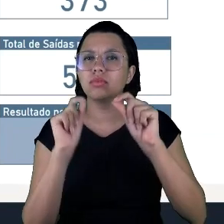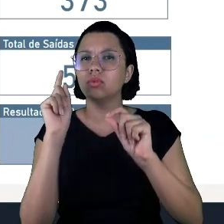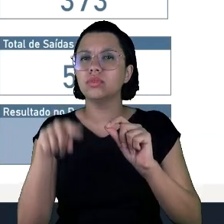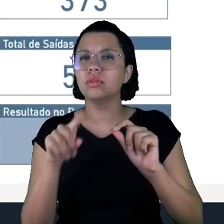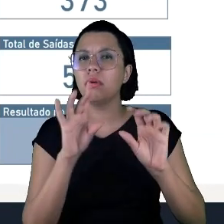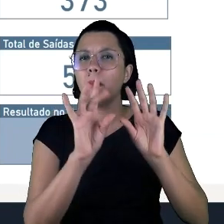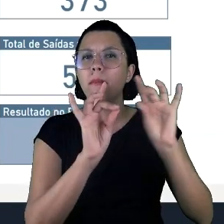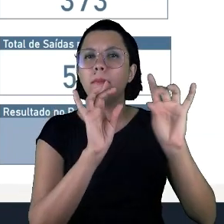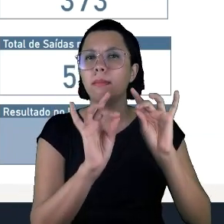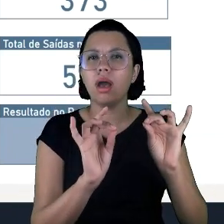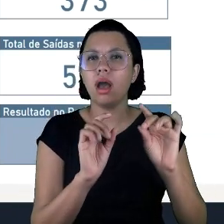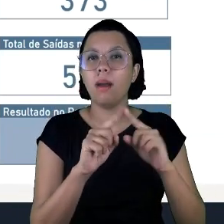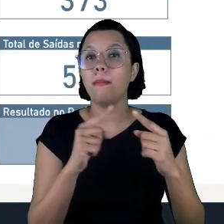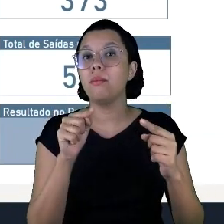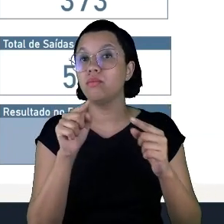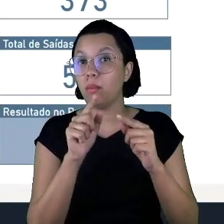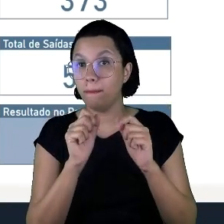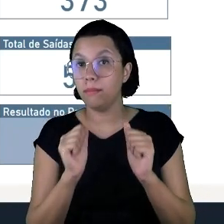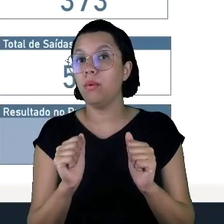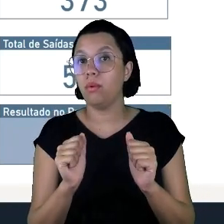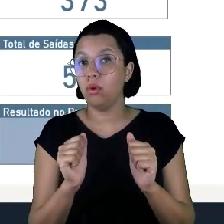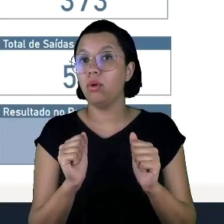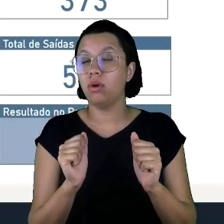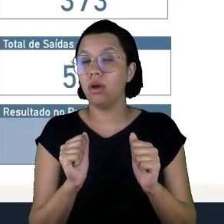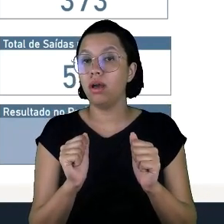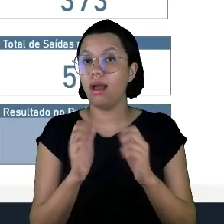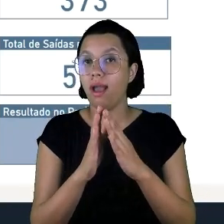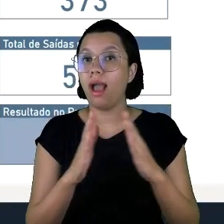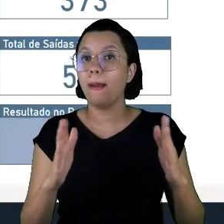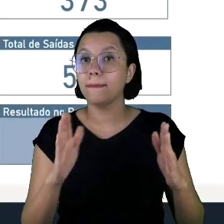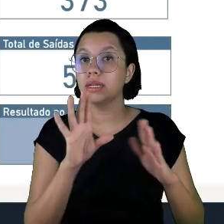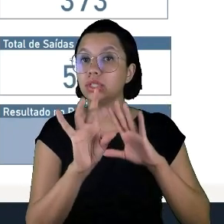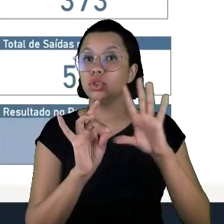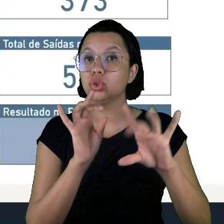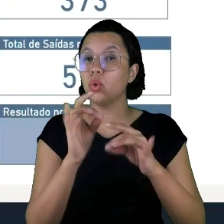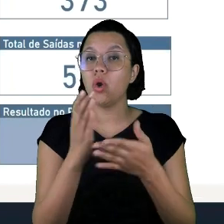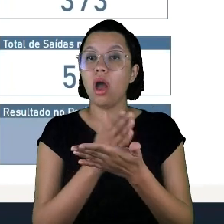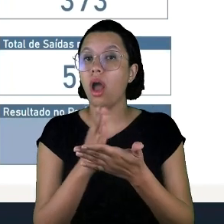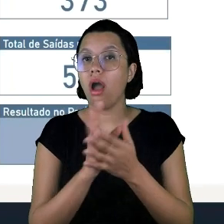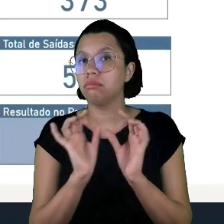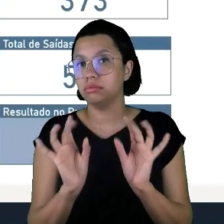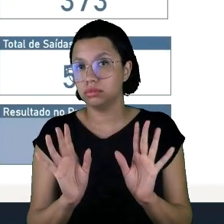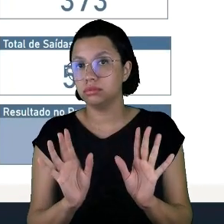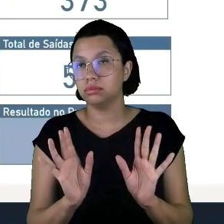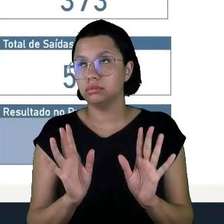diz aqui quais os relatórios marcados, mas vocês podem abrir aqui e